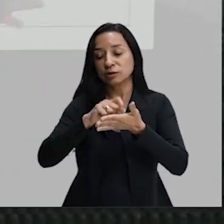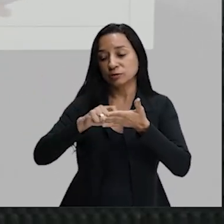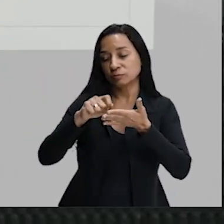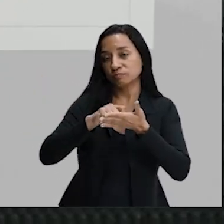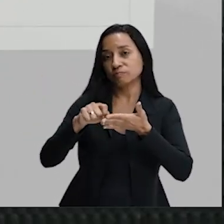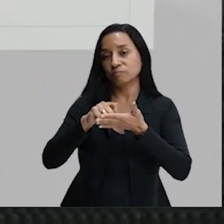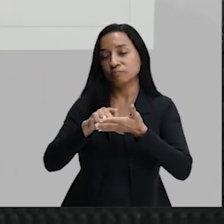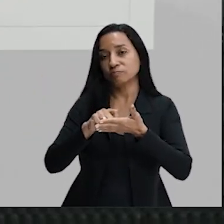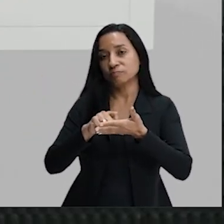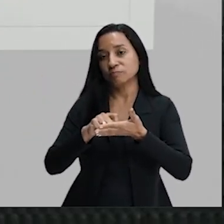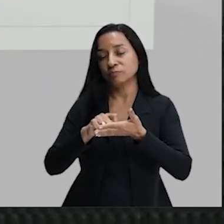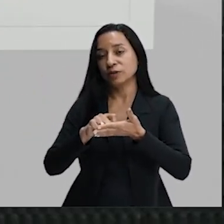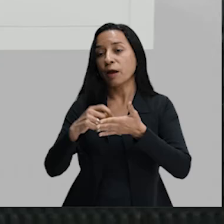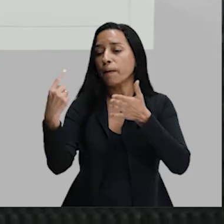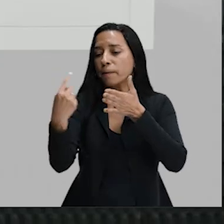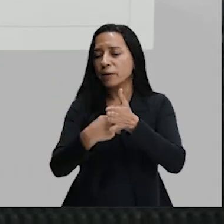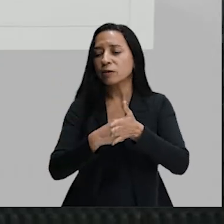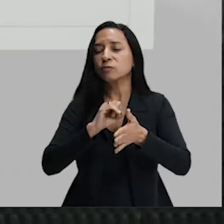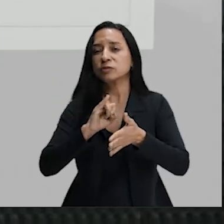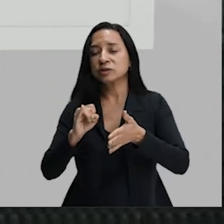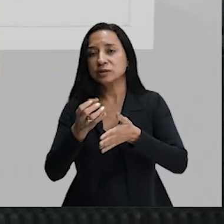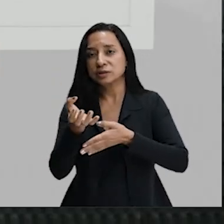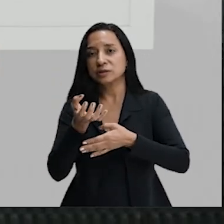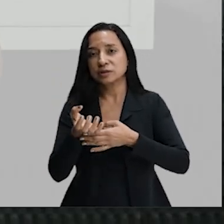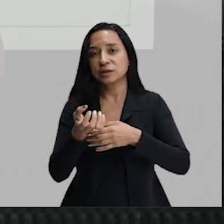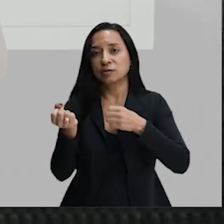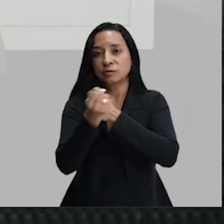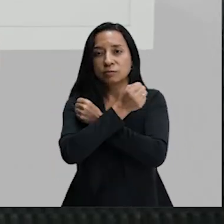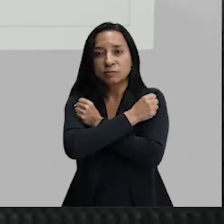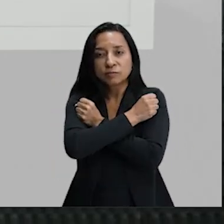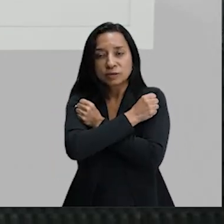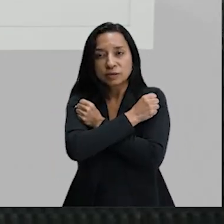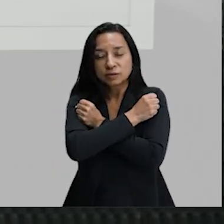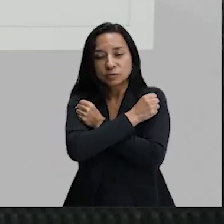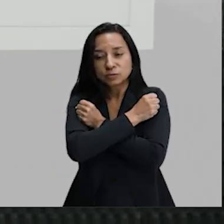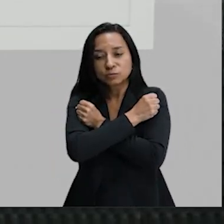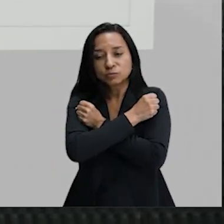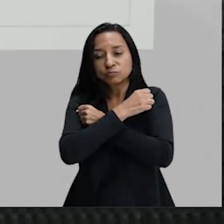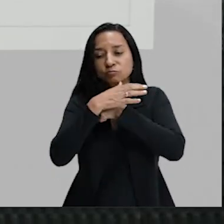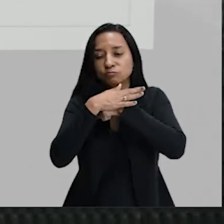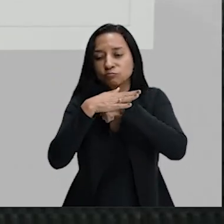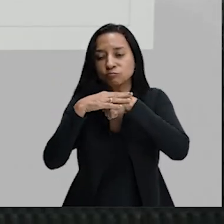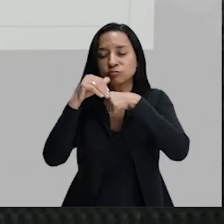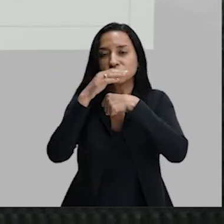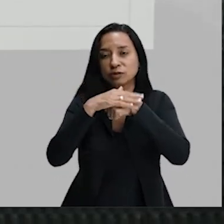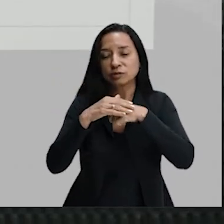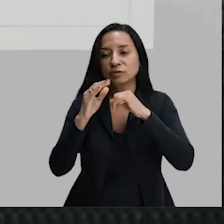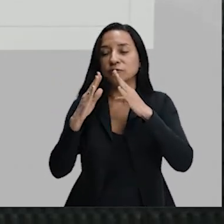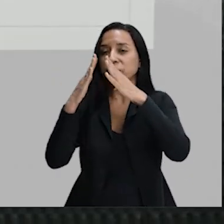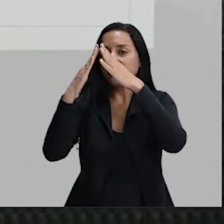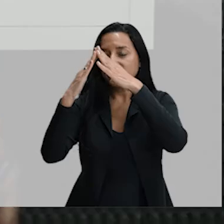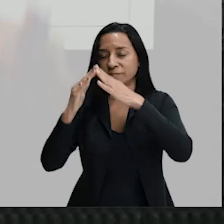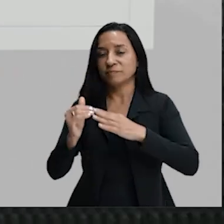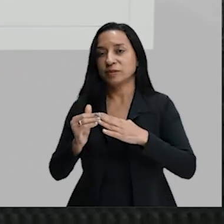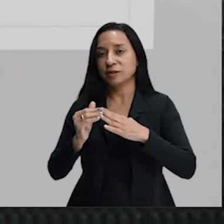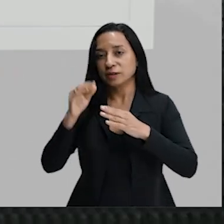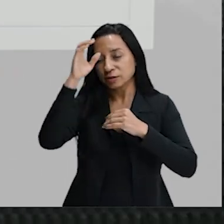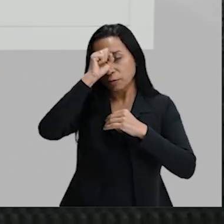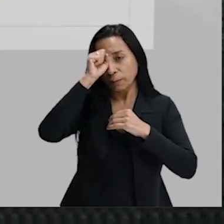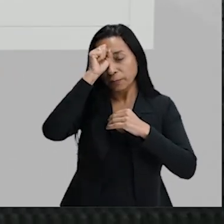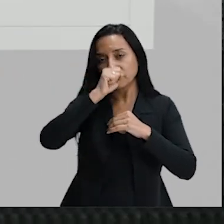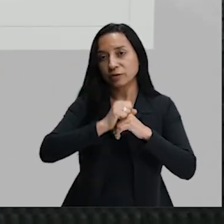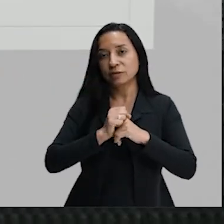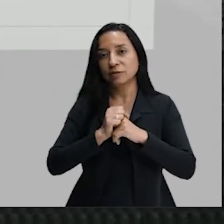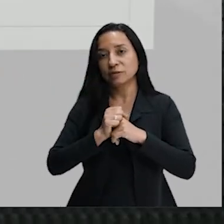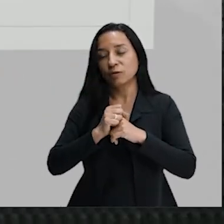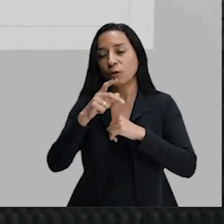se quiserem, tá? Mas fica aqui o forte abraço. Um abraço bem afetuoso. Fique em casa, fique conosco, mas fique estudando,